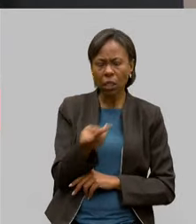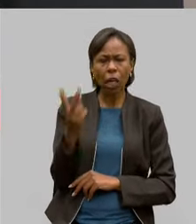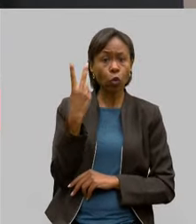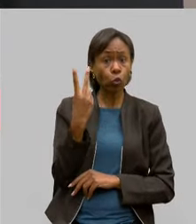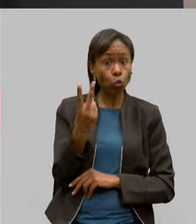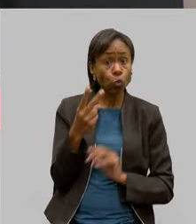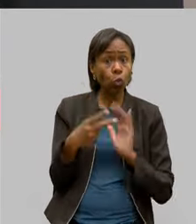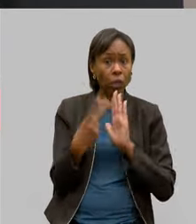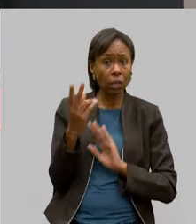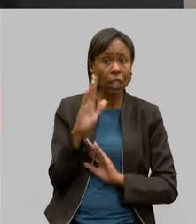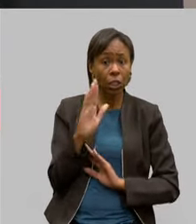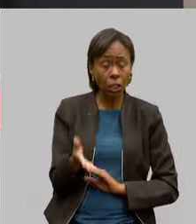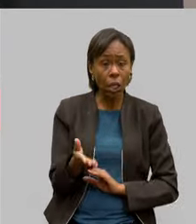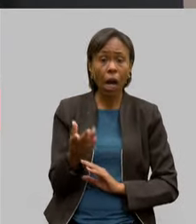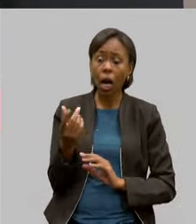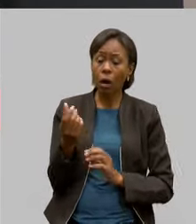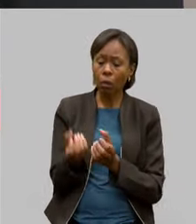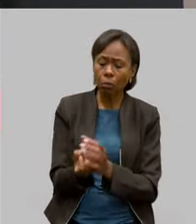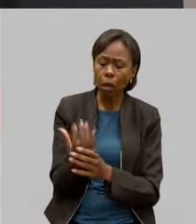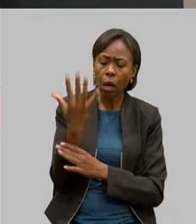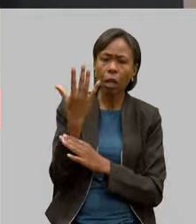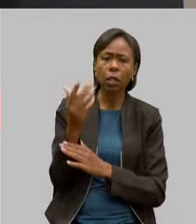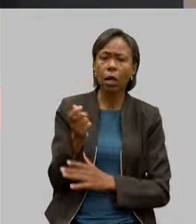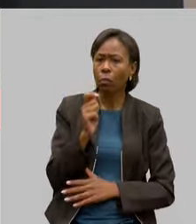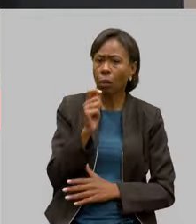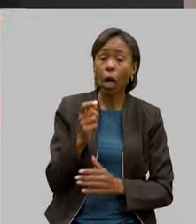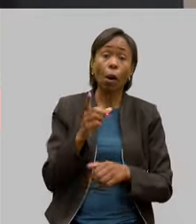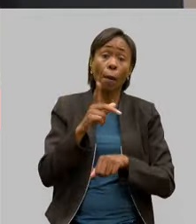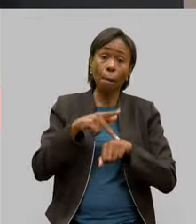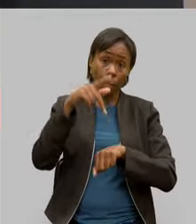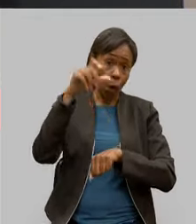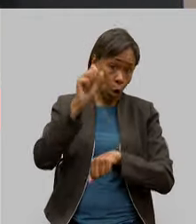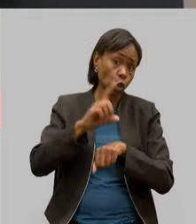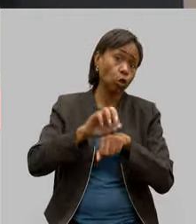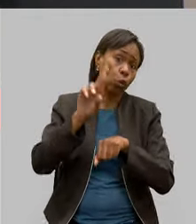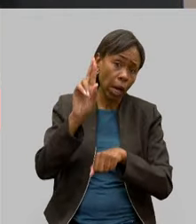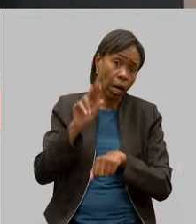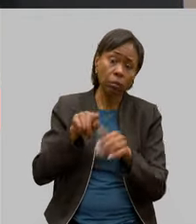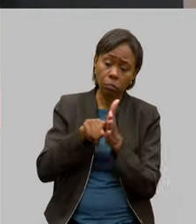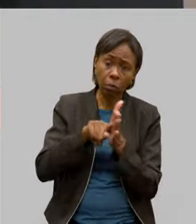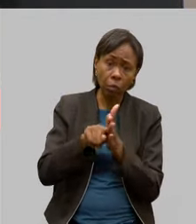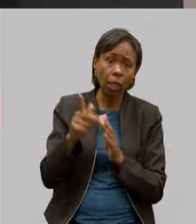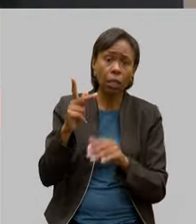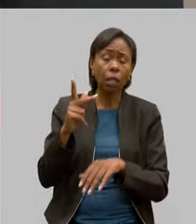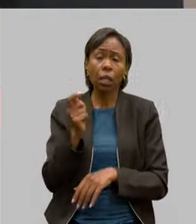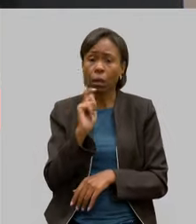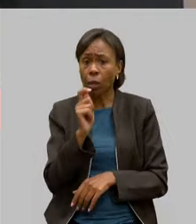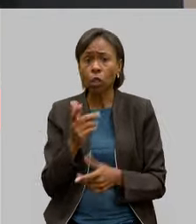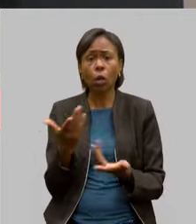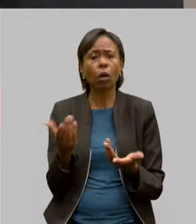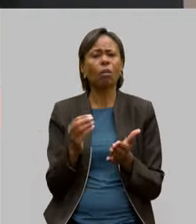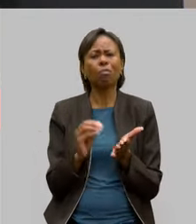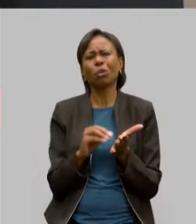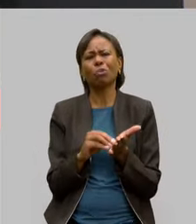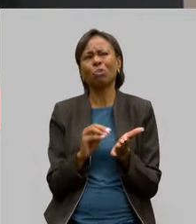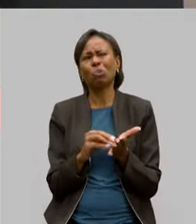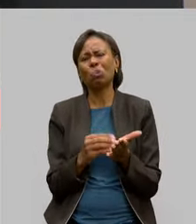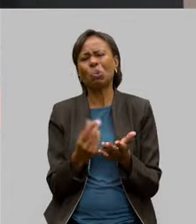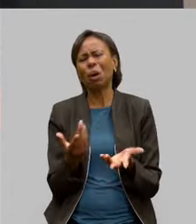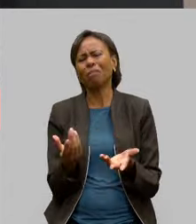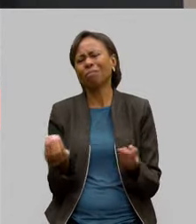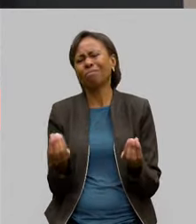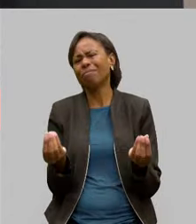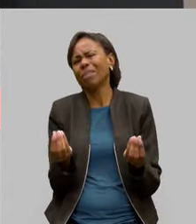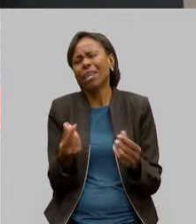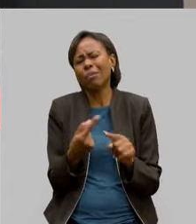pós-doutorado na maconha e até quando nós vamos deixar que da Mares Alves e outros aí por essa hipocrisia e